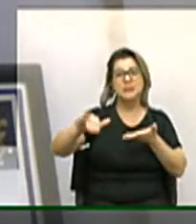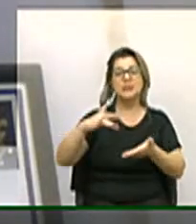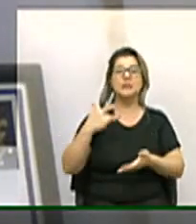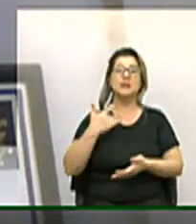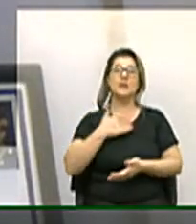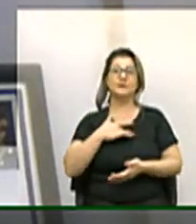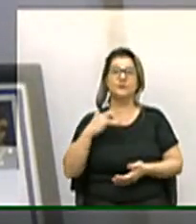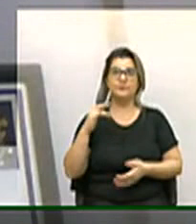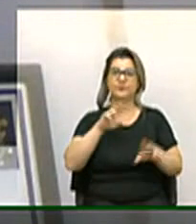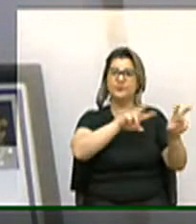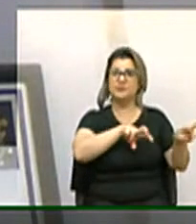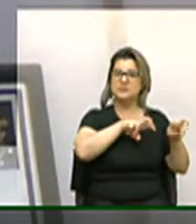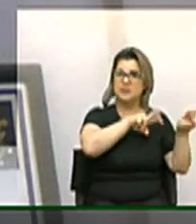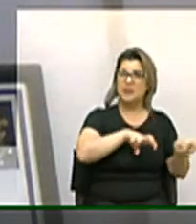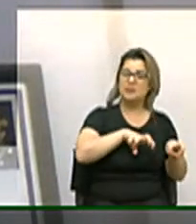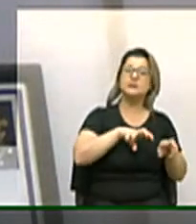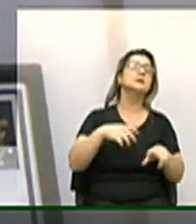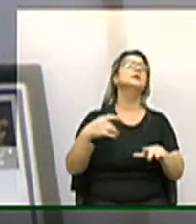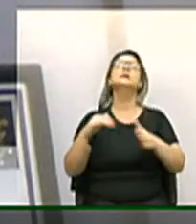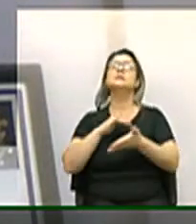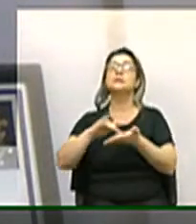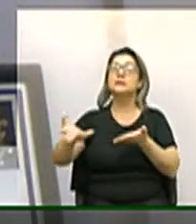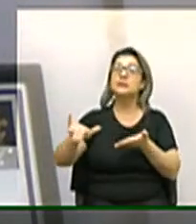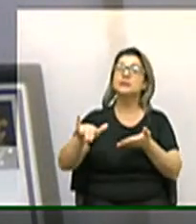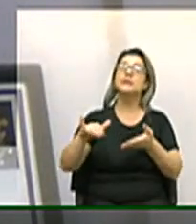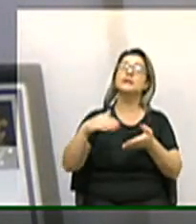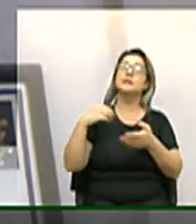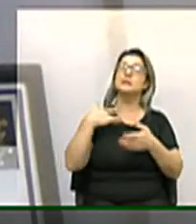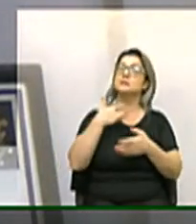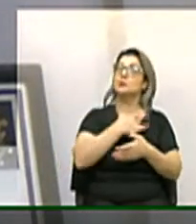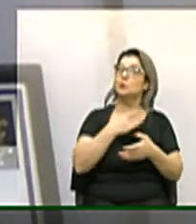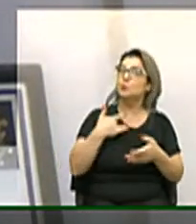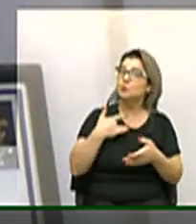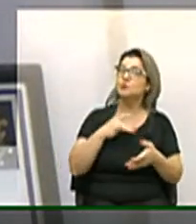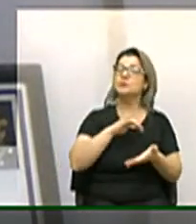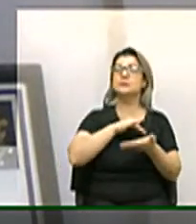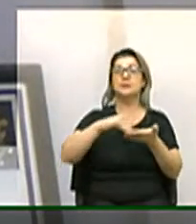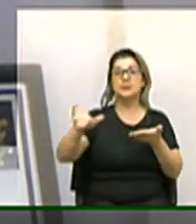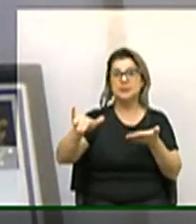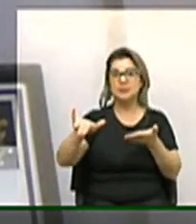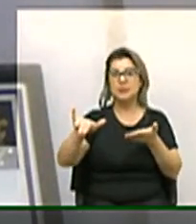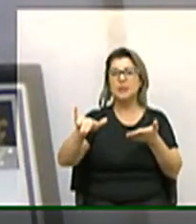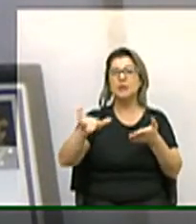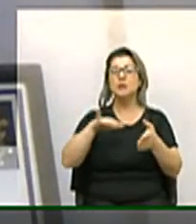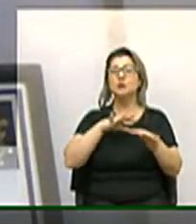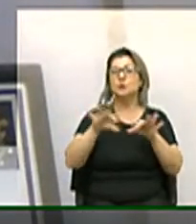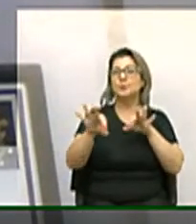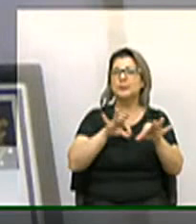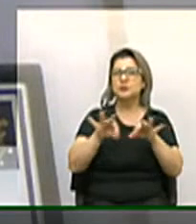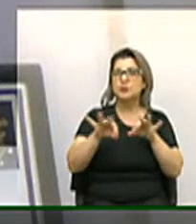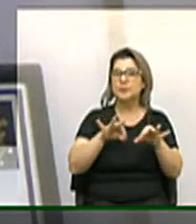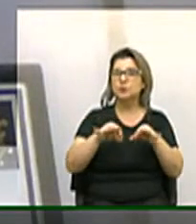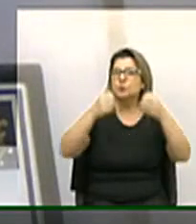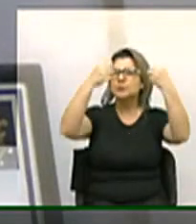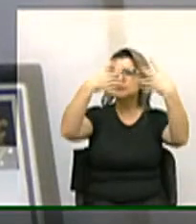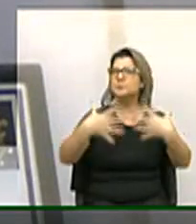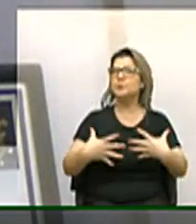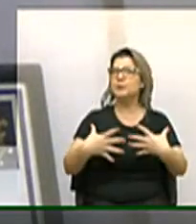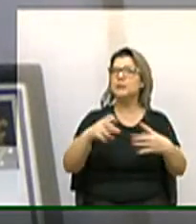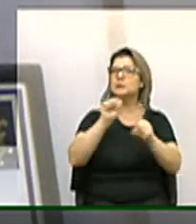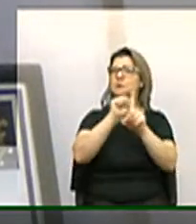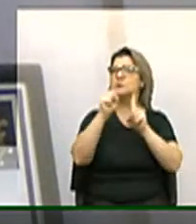que a Secretaria da Saúde, que a Secretaria do Planejamento deem explicações à sociedade gaúcha. Com